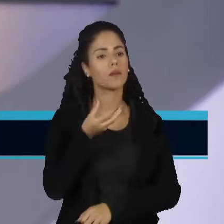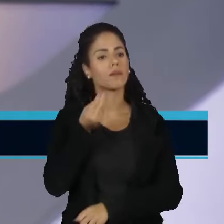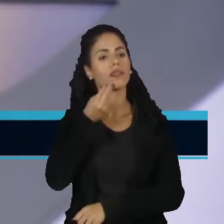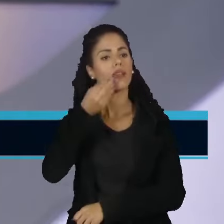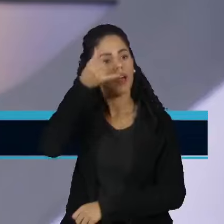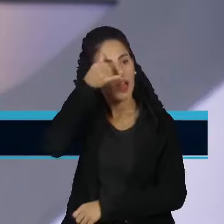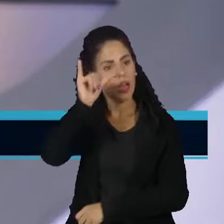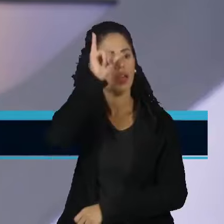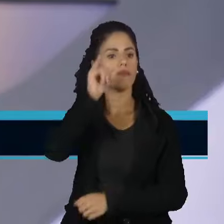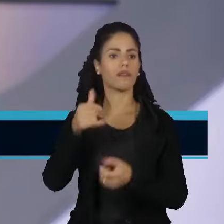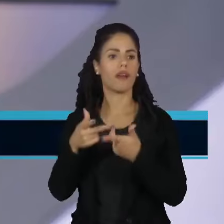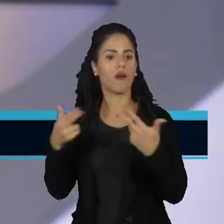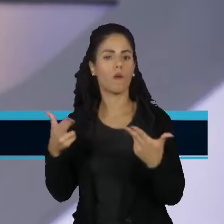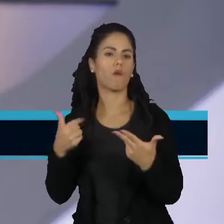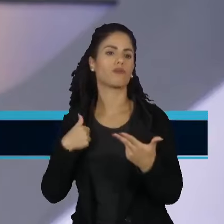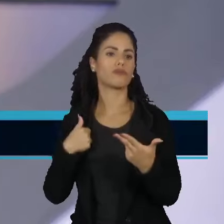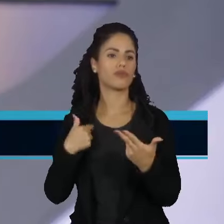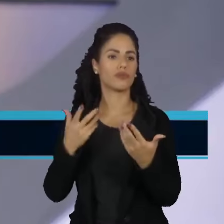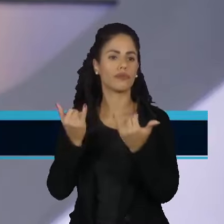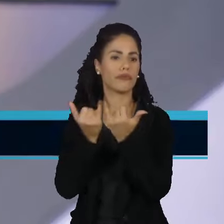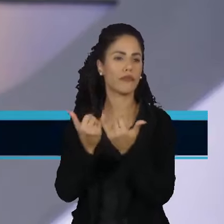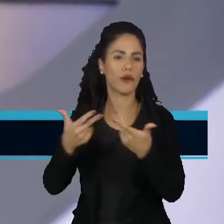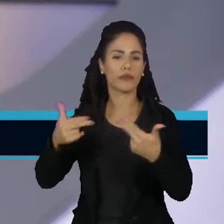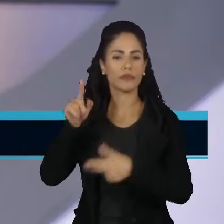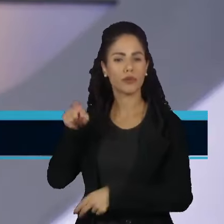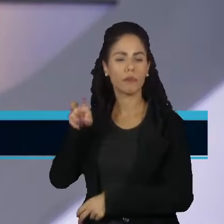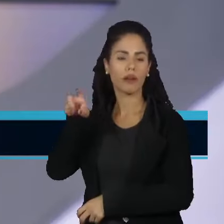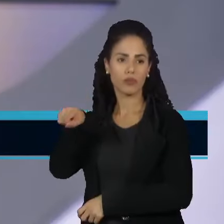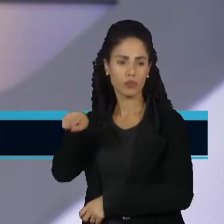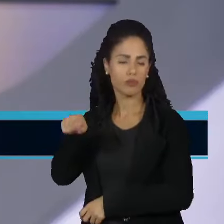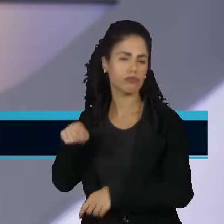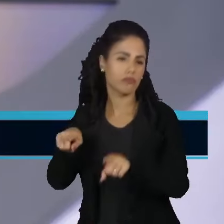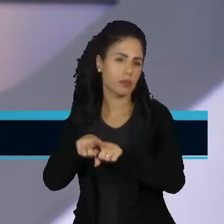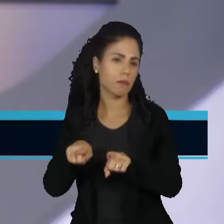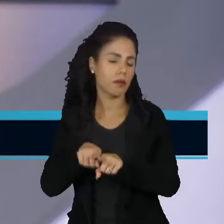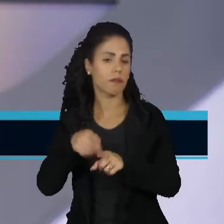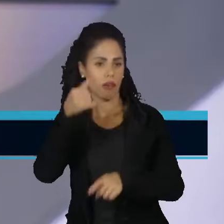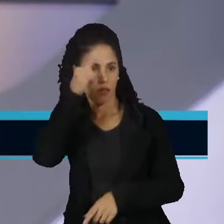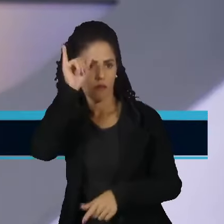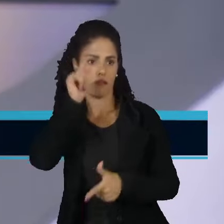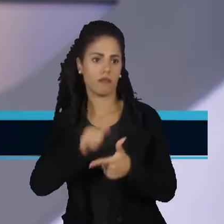que a especulação também esvaziasse